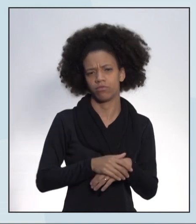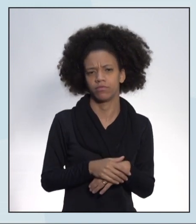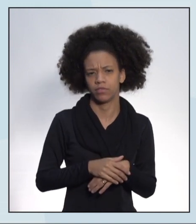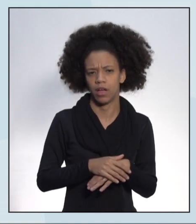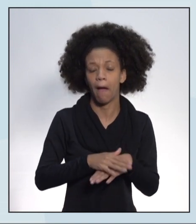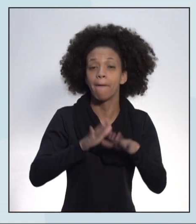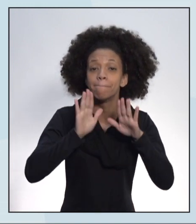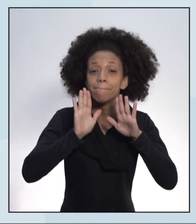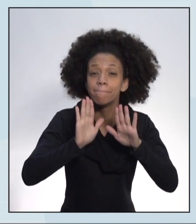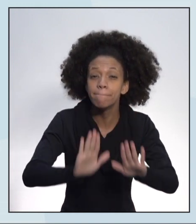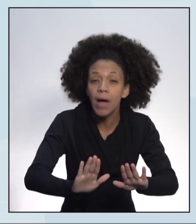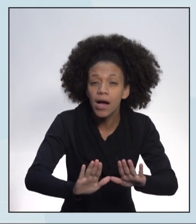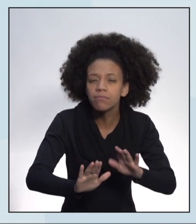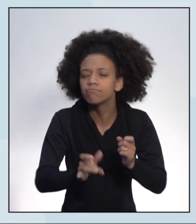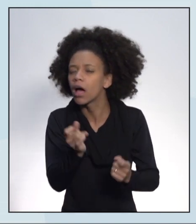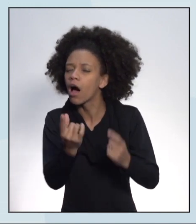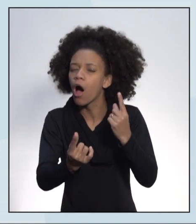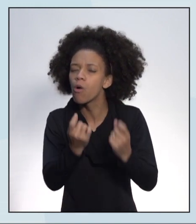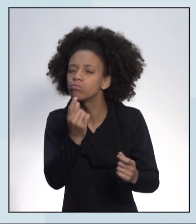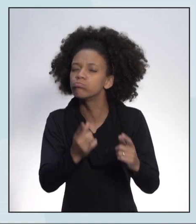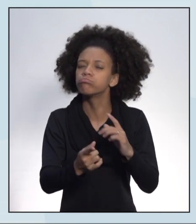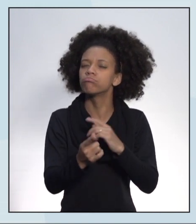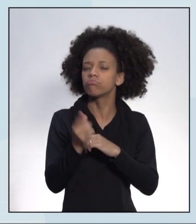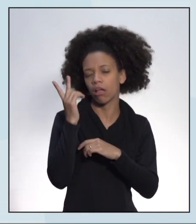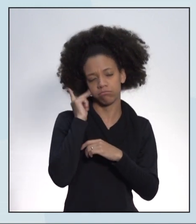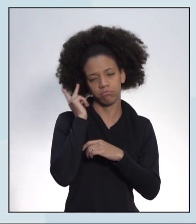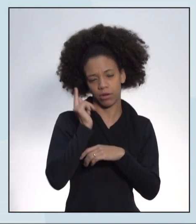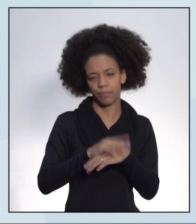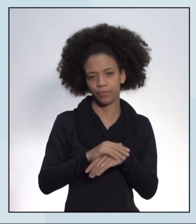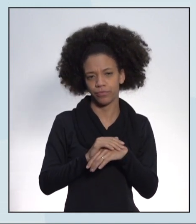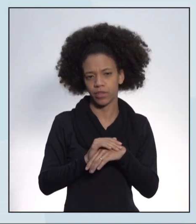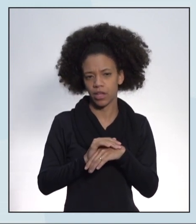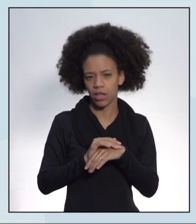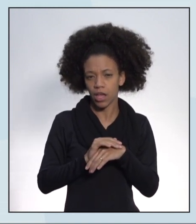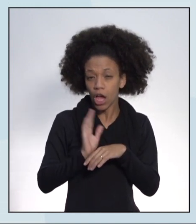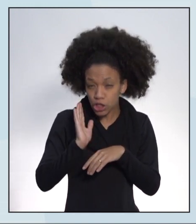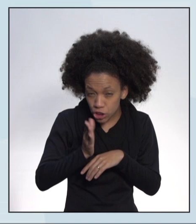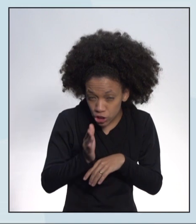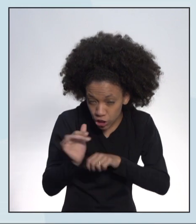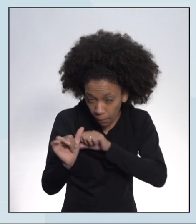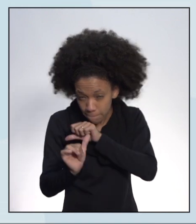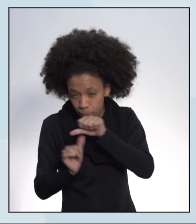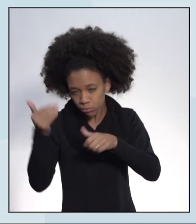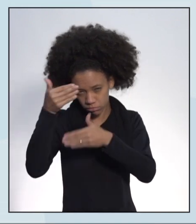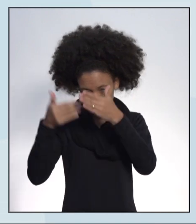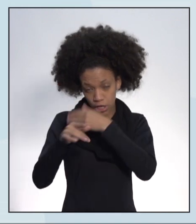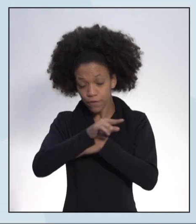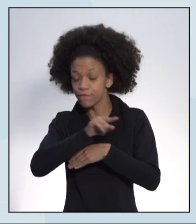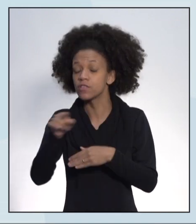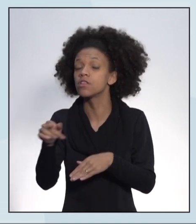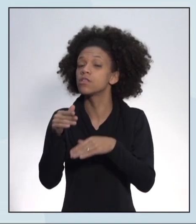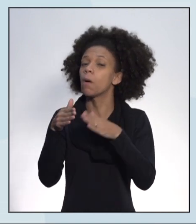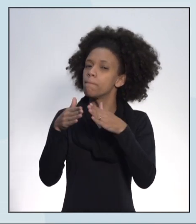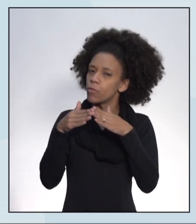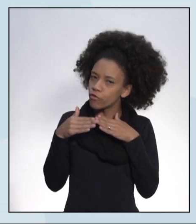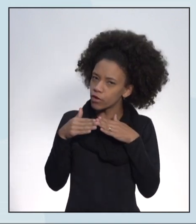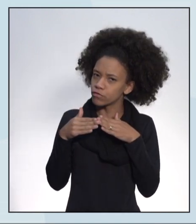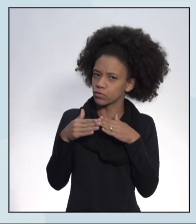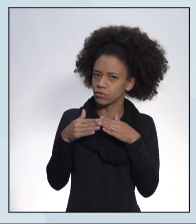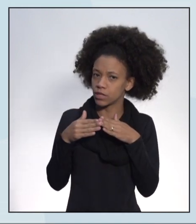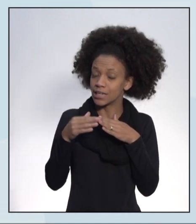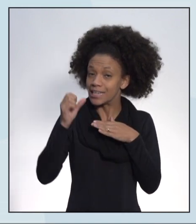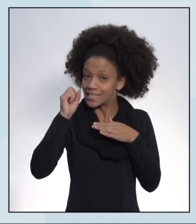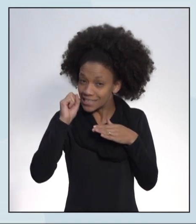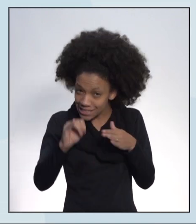Mas alguns elementos são comuns a todas elas. Eu vou mudar a tela daqui a pouquinho e vocês, por favor, se fosse uma folha de